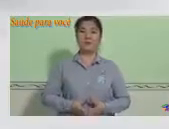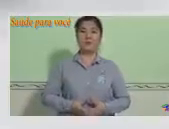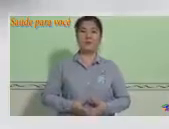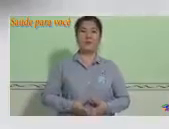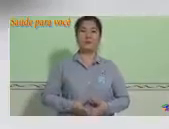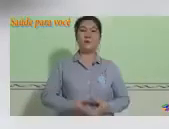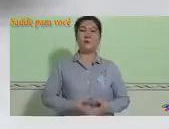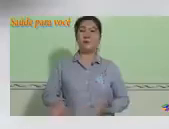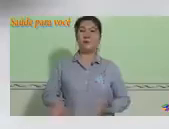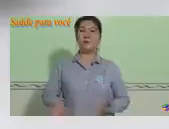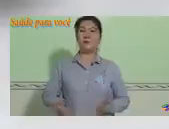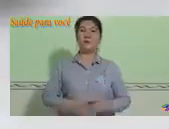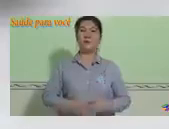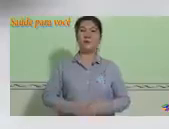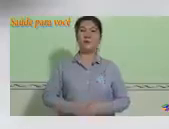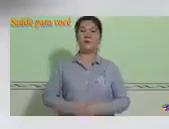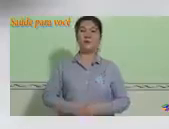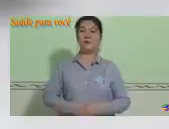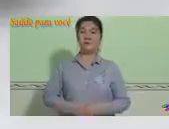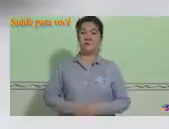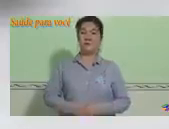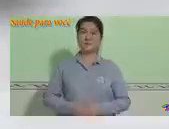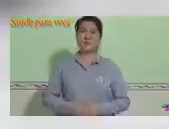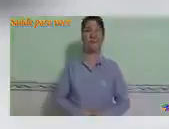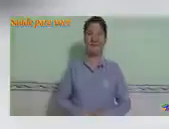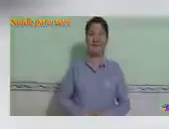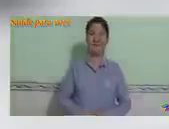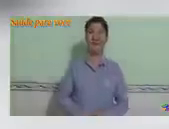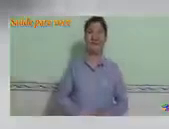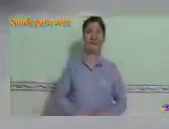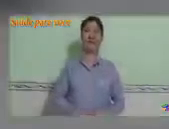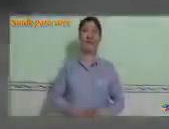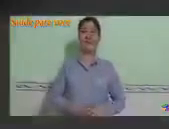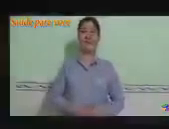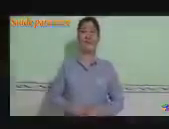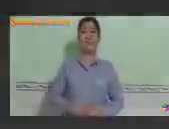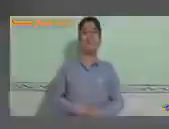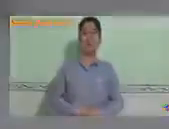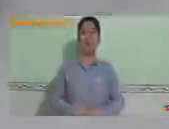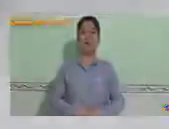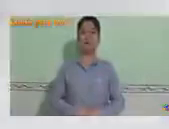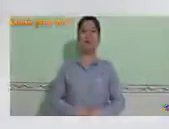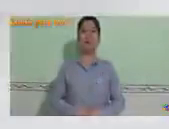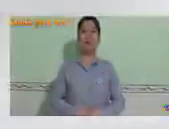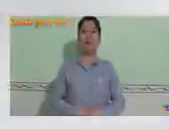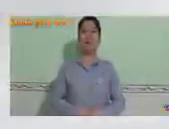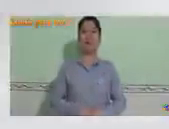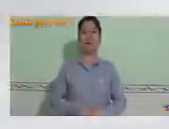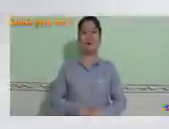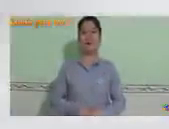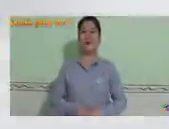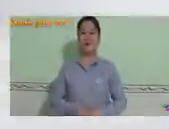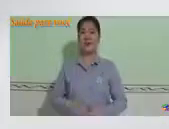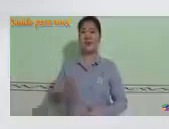Além das suas fontes naturais na alimentação, vírgula, o ômega 3 também pode ser consumido em cápsulas, vírgula, que são vendidas